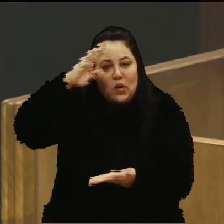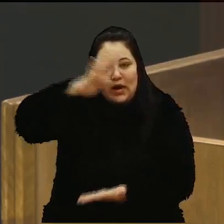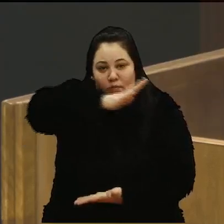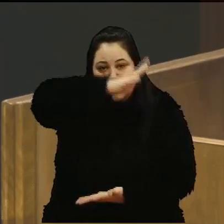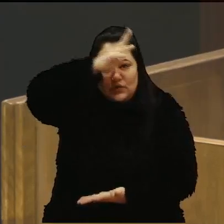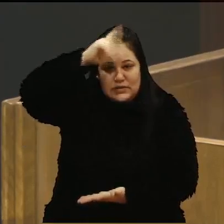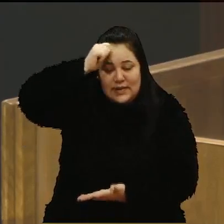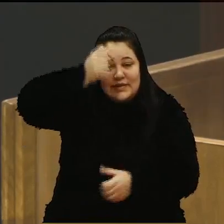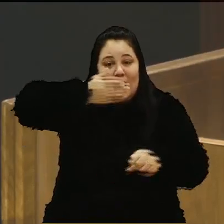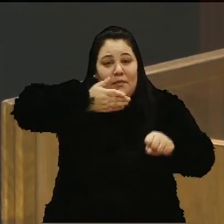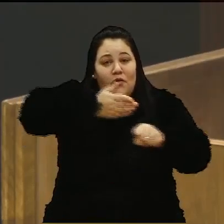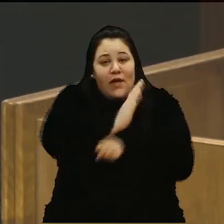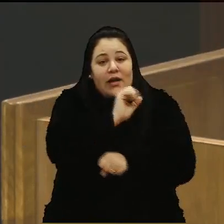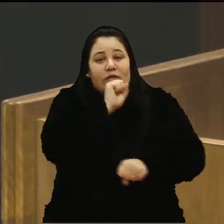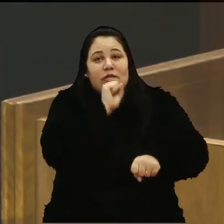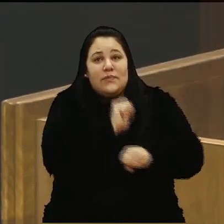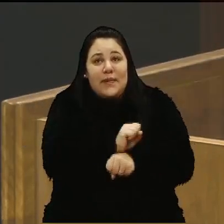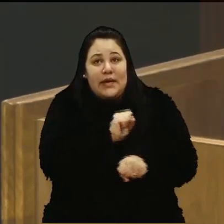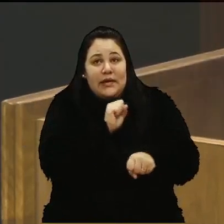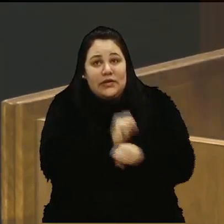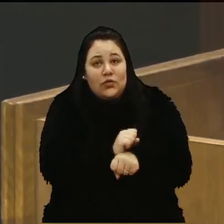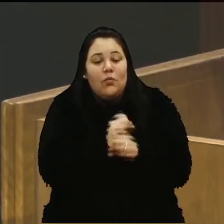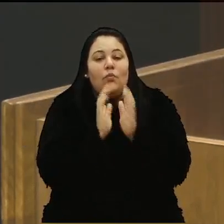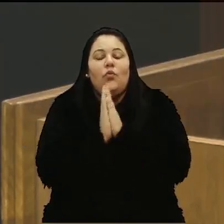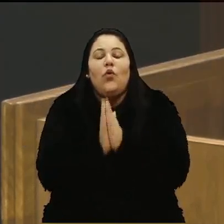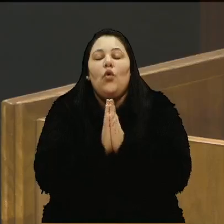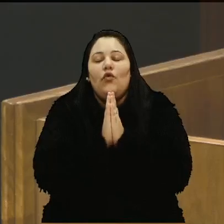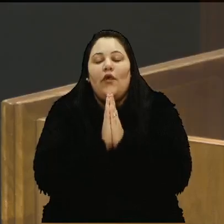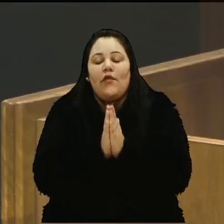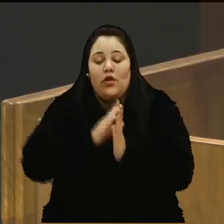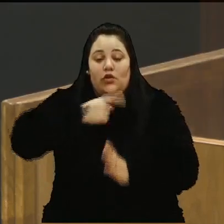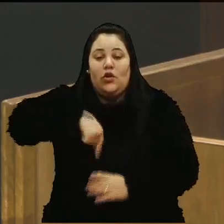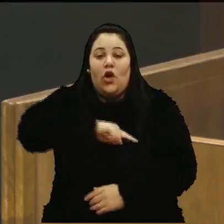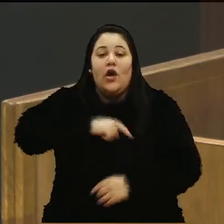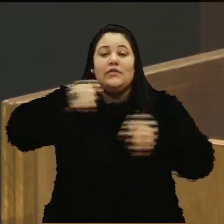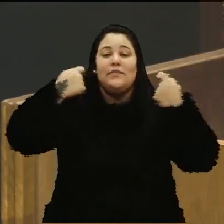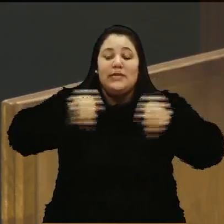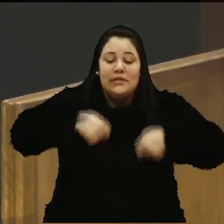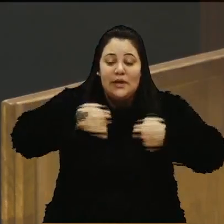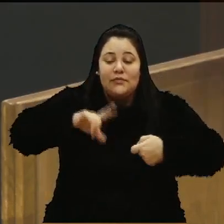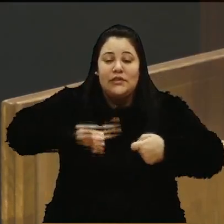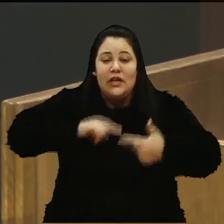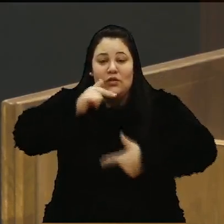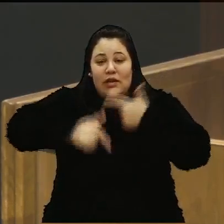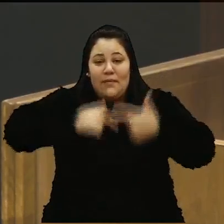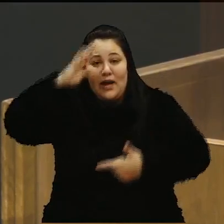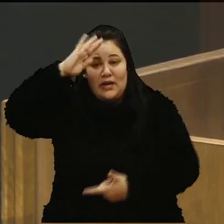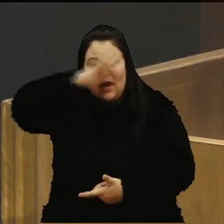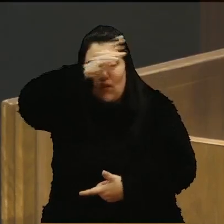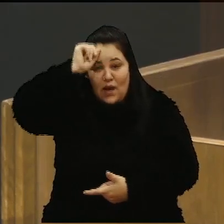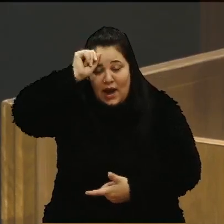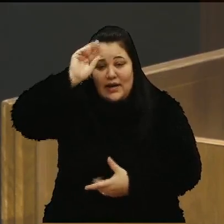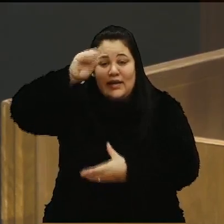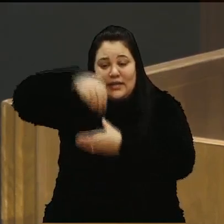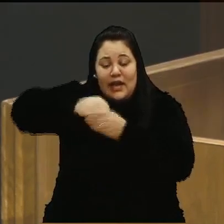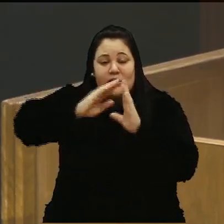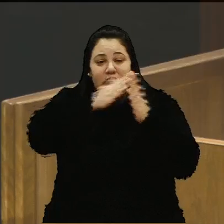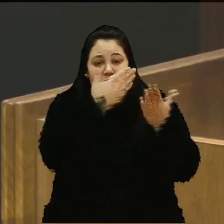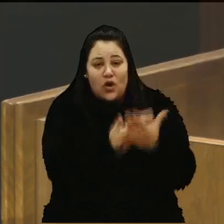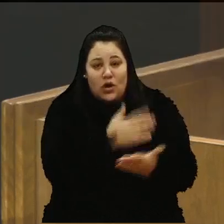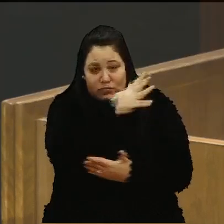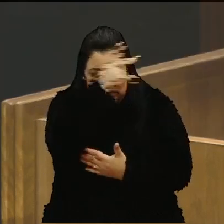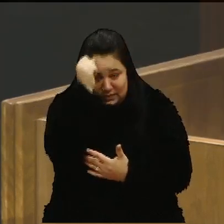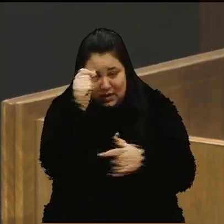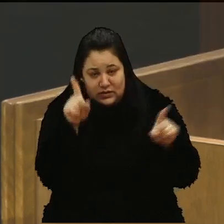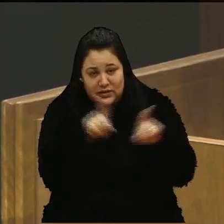que estão aguardando aí esse chamamento. Precisamos da guarda nas nossas escolas municipais que estão